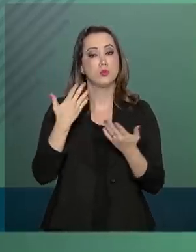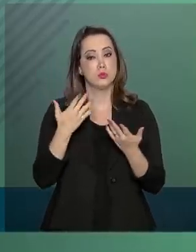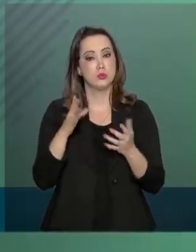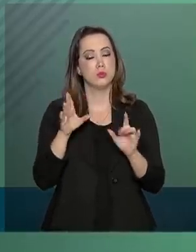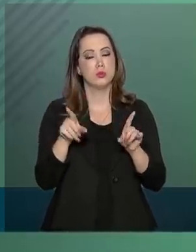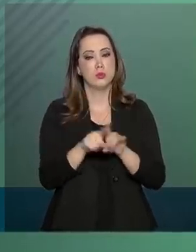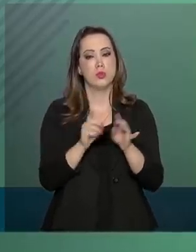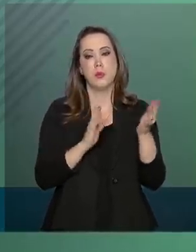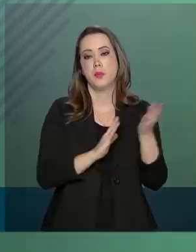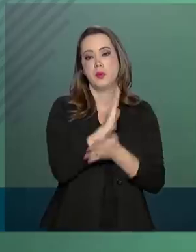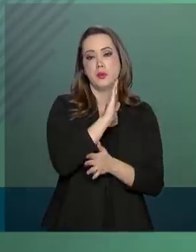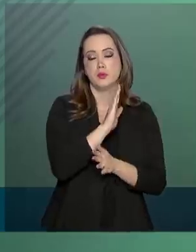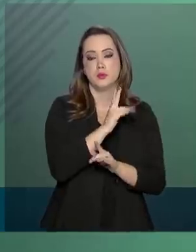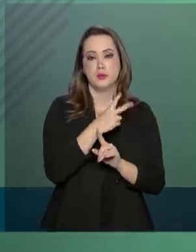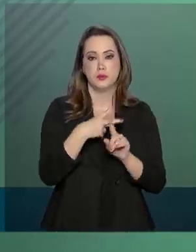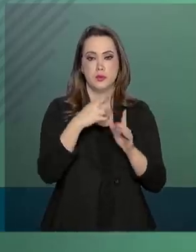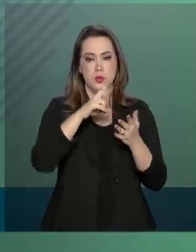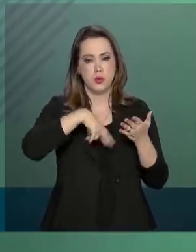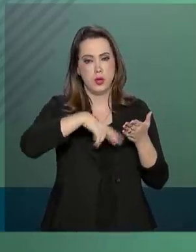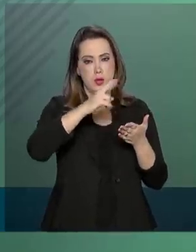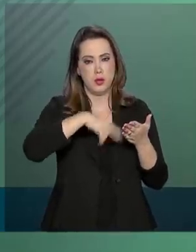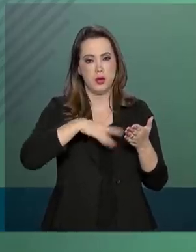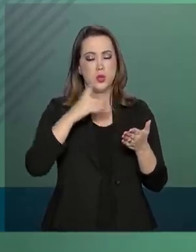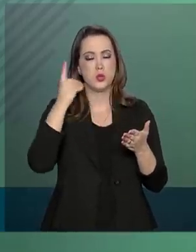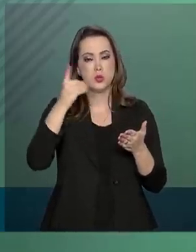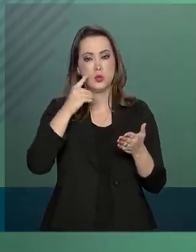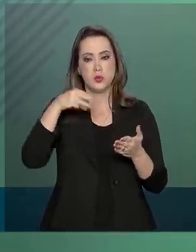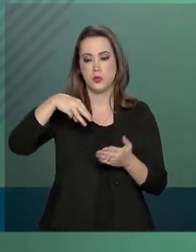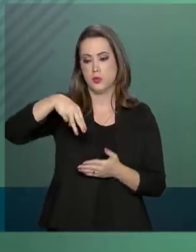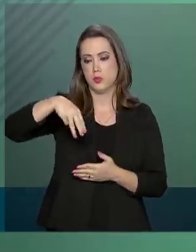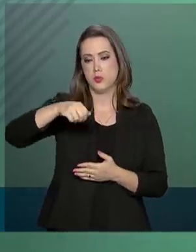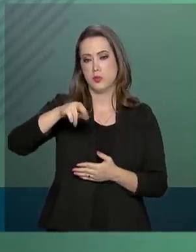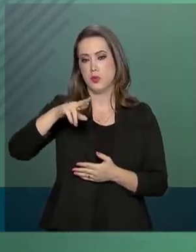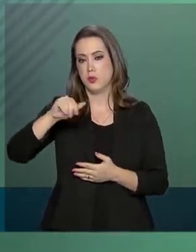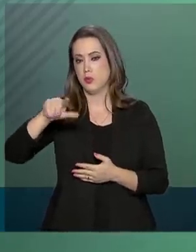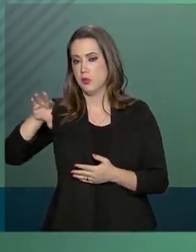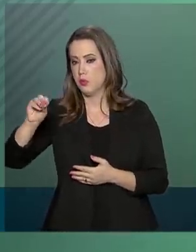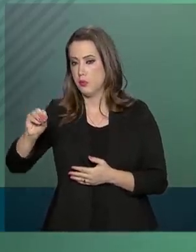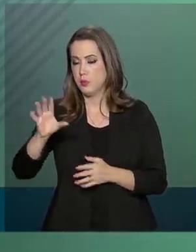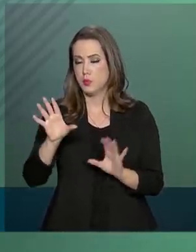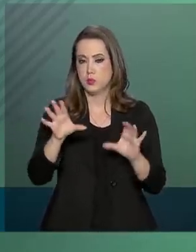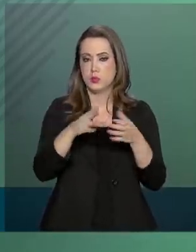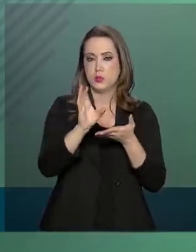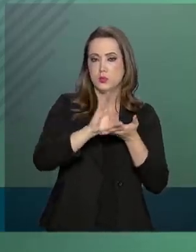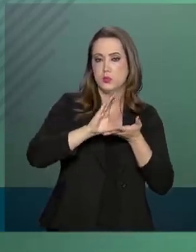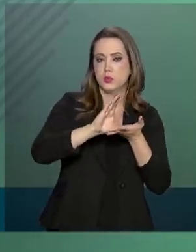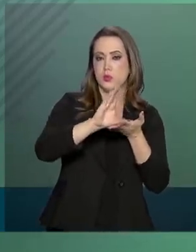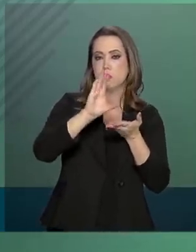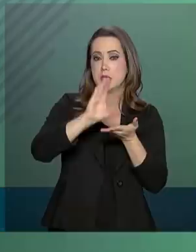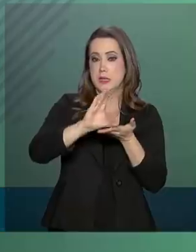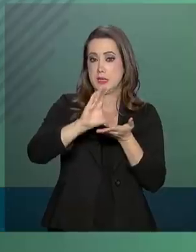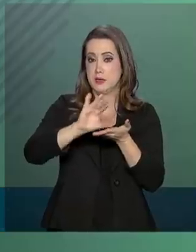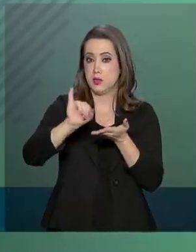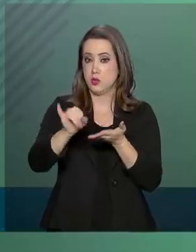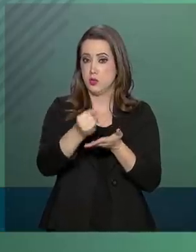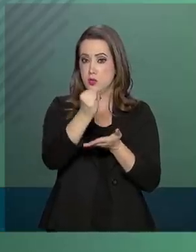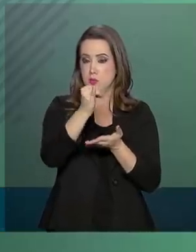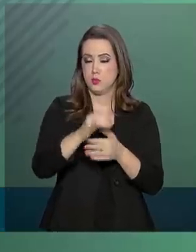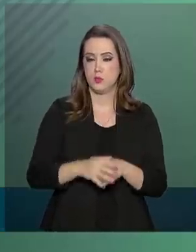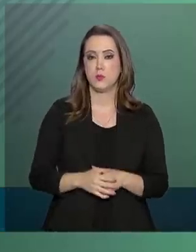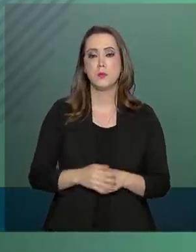da aprovação do relatório do deputado marcelo freitas na comissão de constituição e justiça